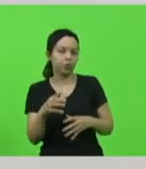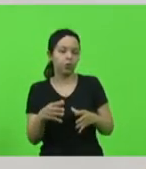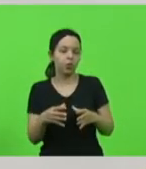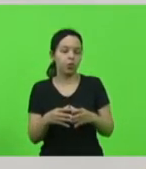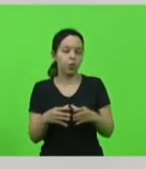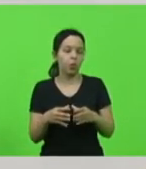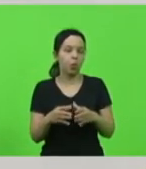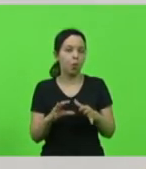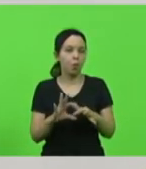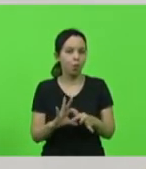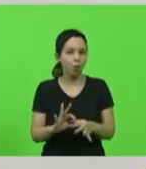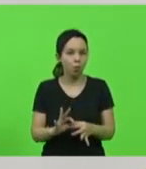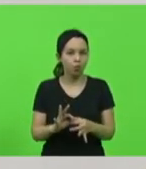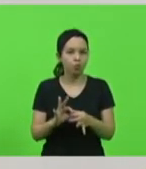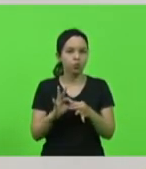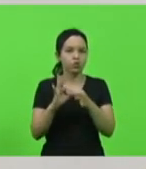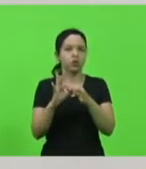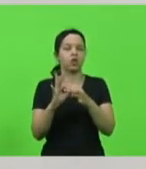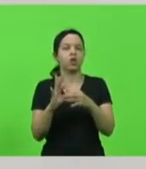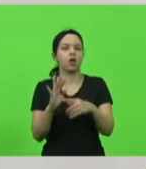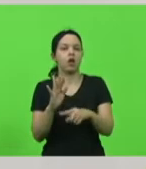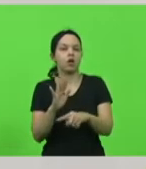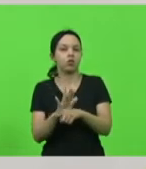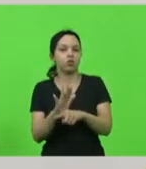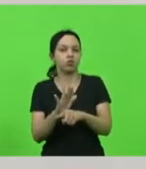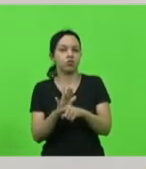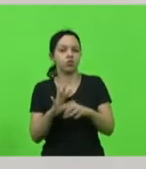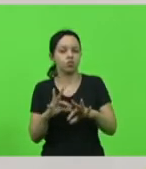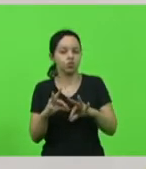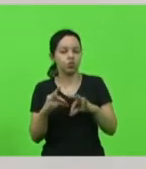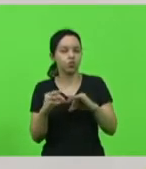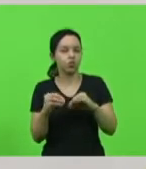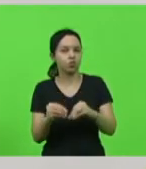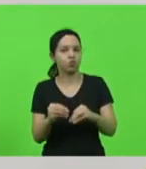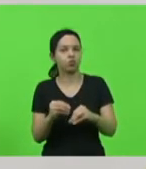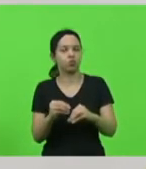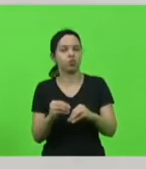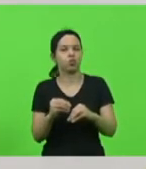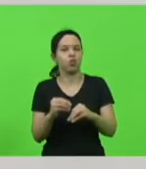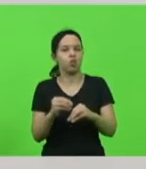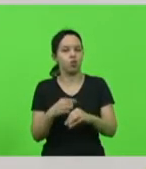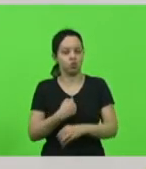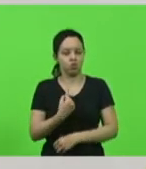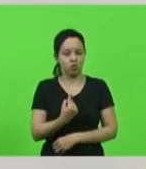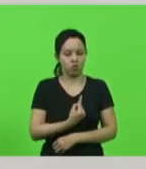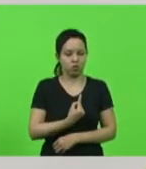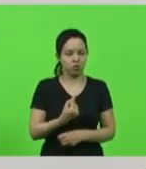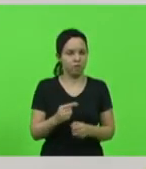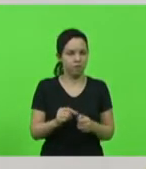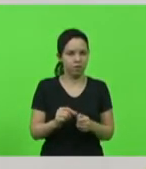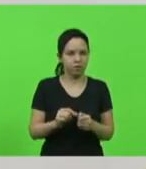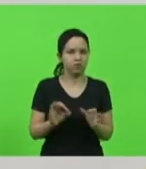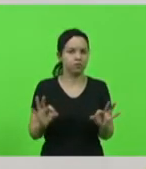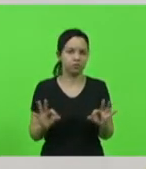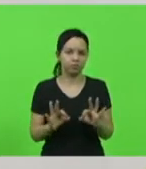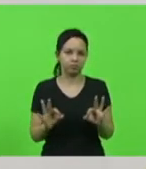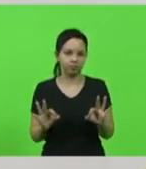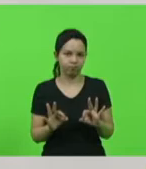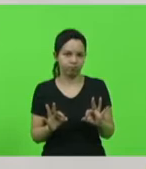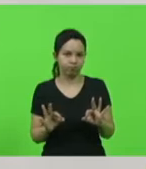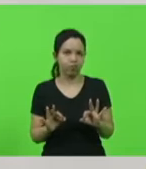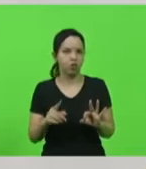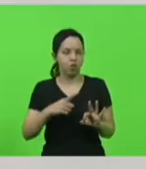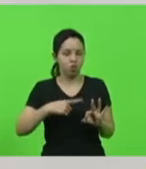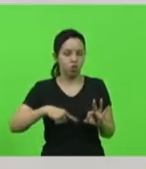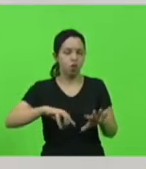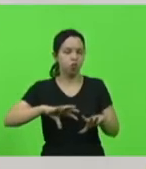esta, fez com que isso tudo acontecesse. Sozinho, ninguém faz nada. E assim fizemos.